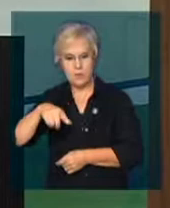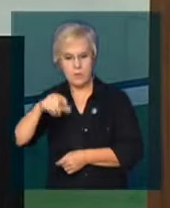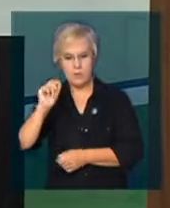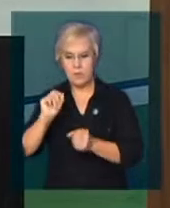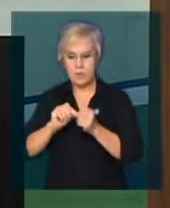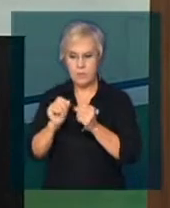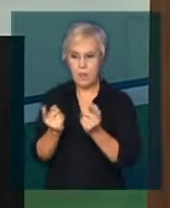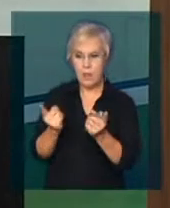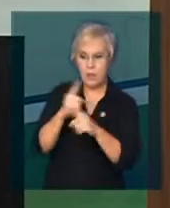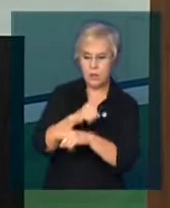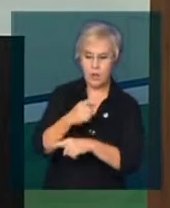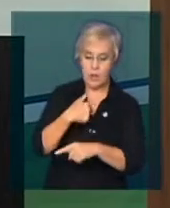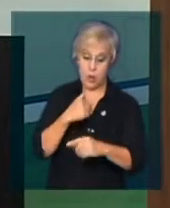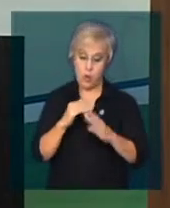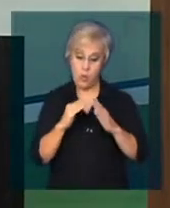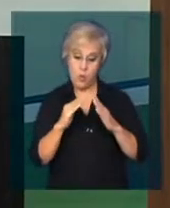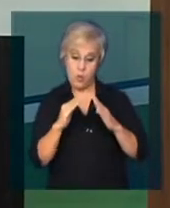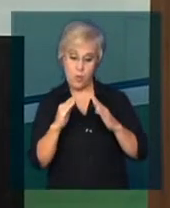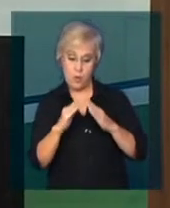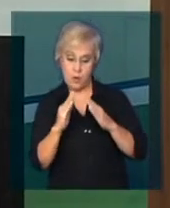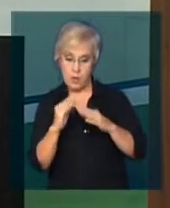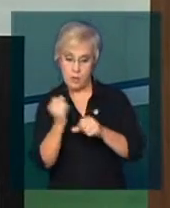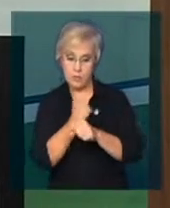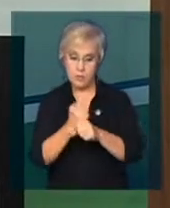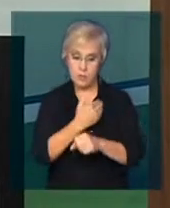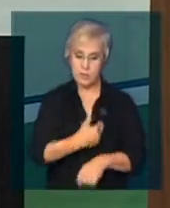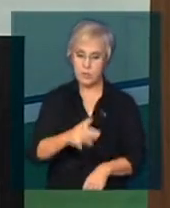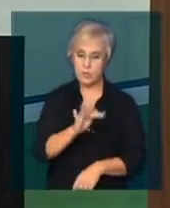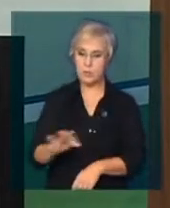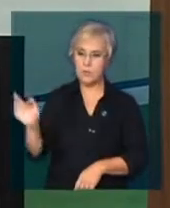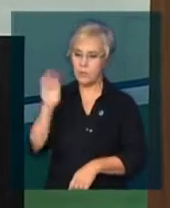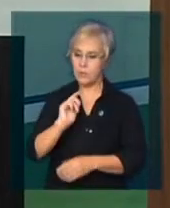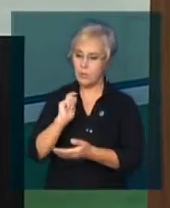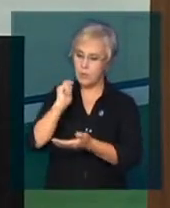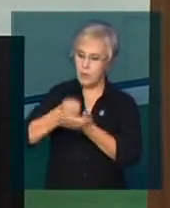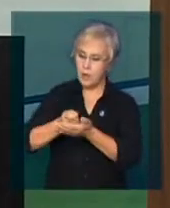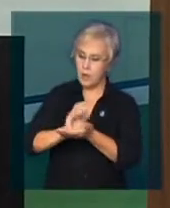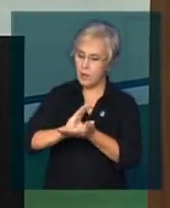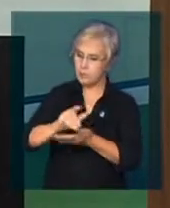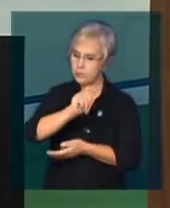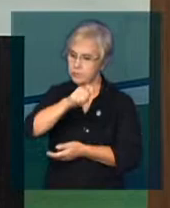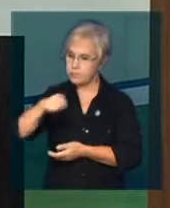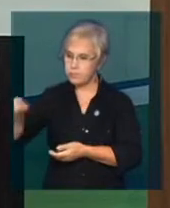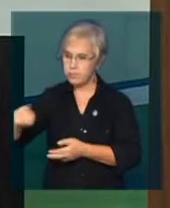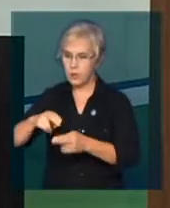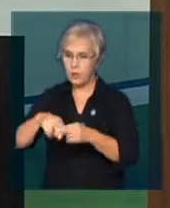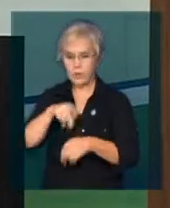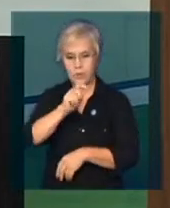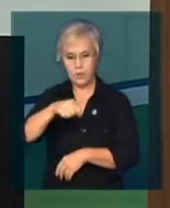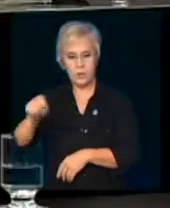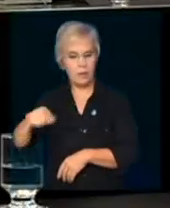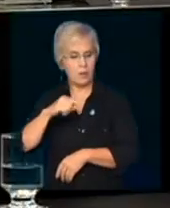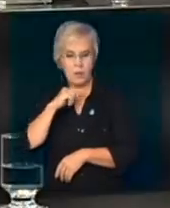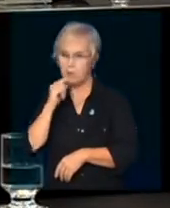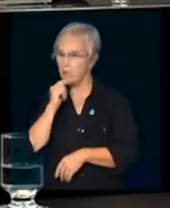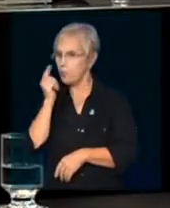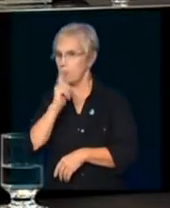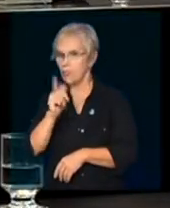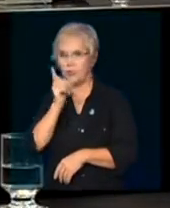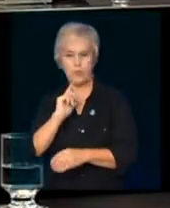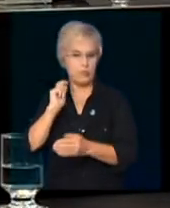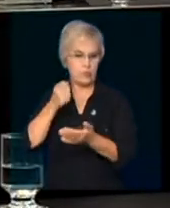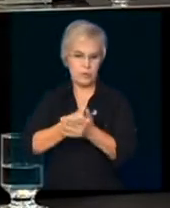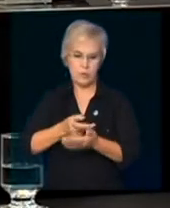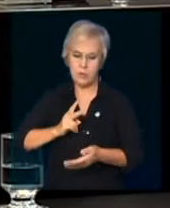contrário, eu construo a creche e o governo federal banca o custeio, porque o custeio ninguém aguenta pagar, como não aguenta também